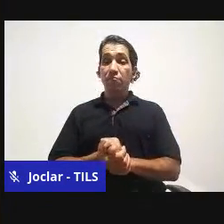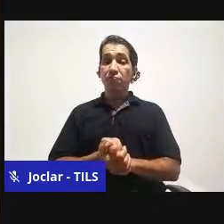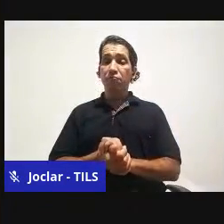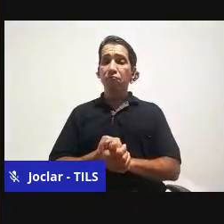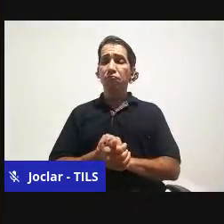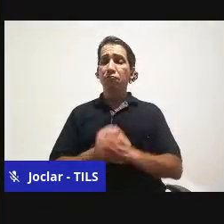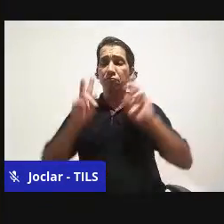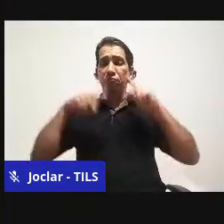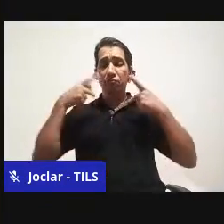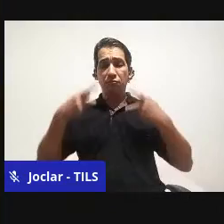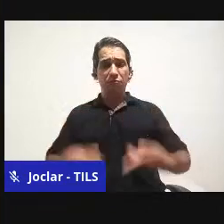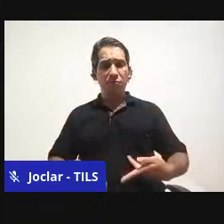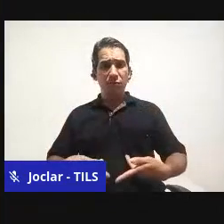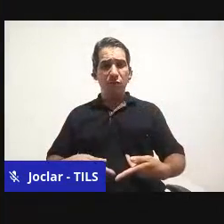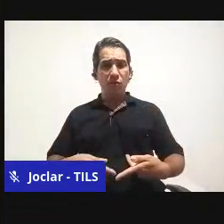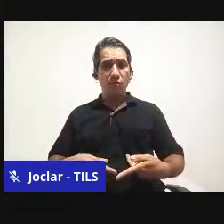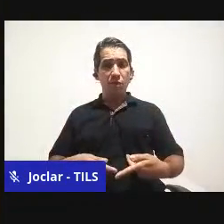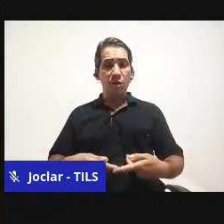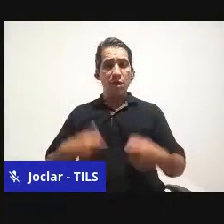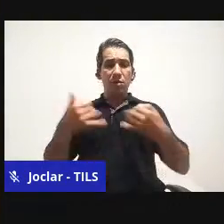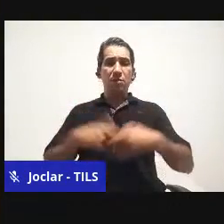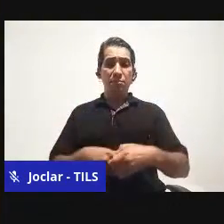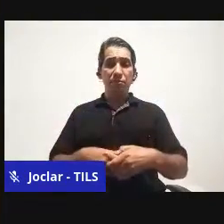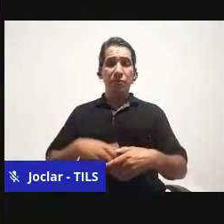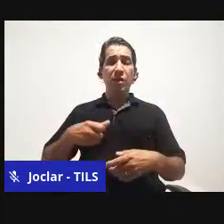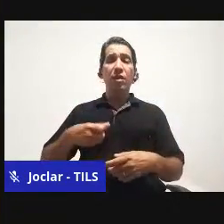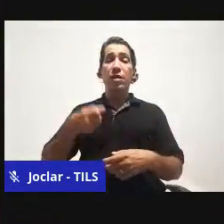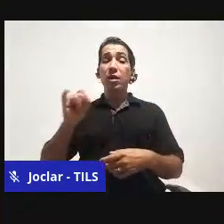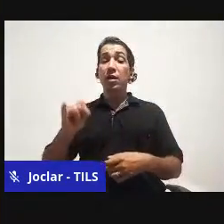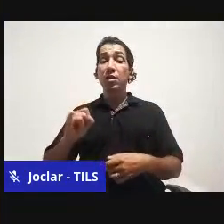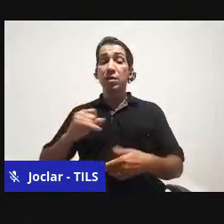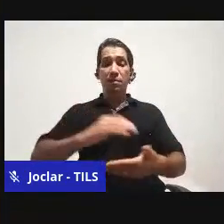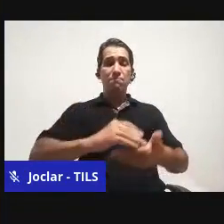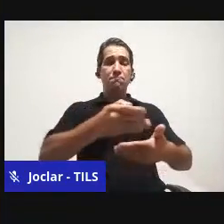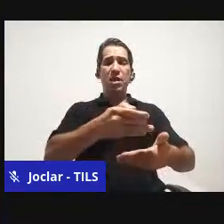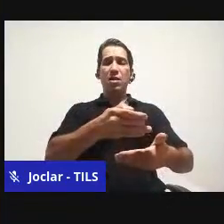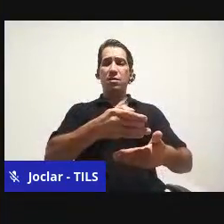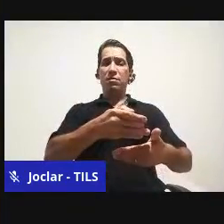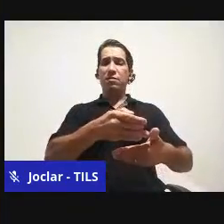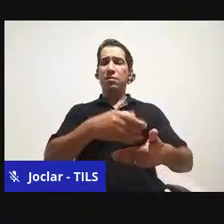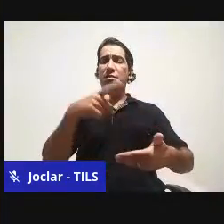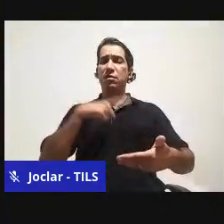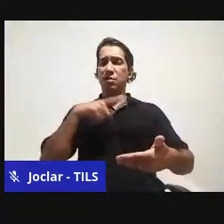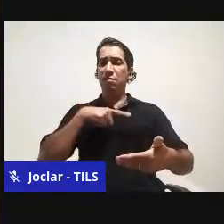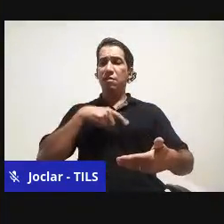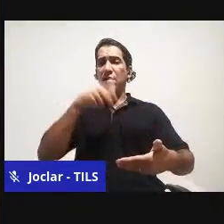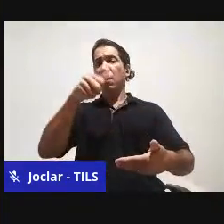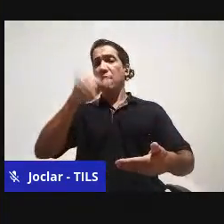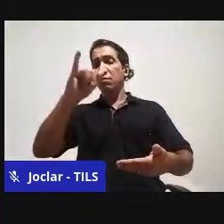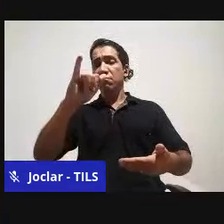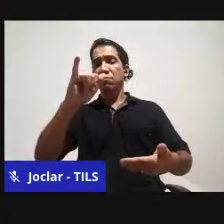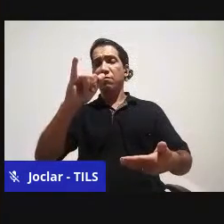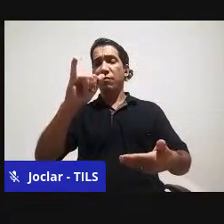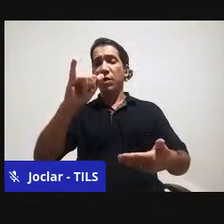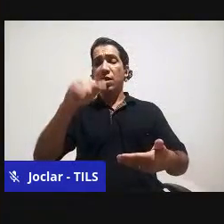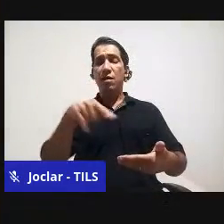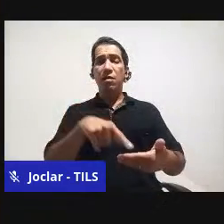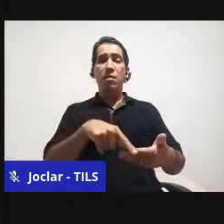máquinas dotadas de inteligência artificial nunca terão, que é a espiritualidade. O ser humano é um